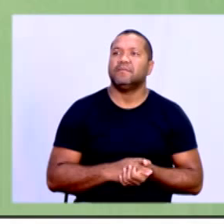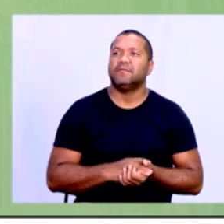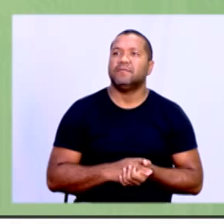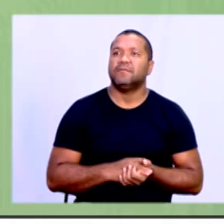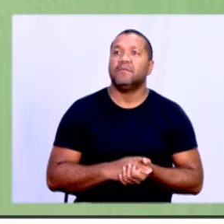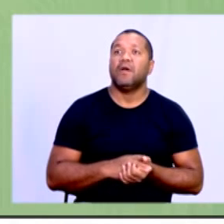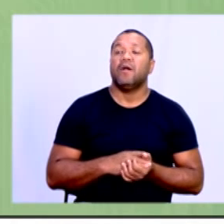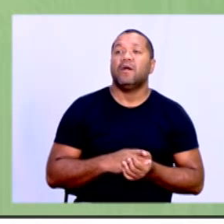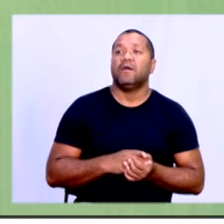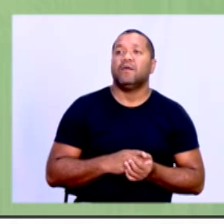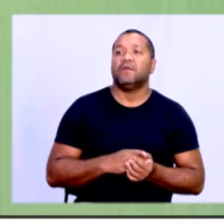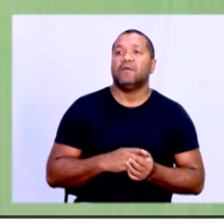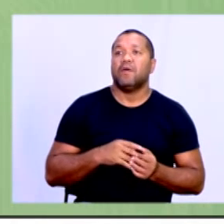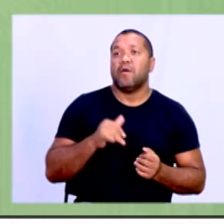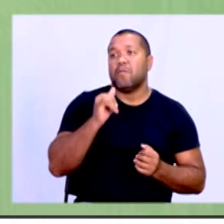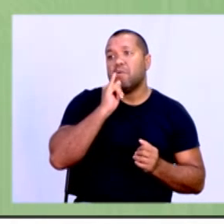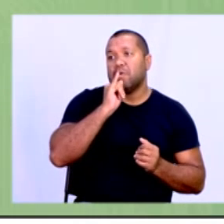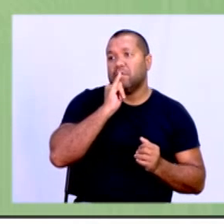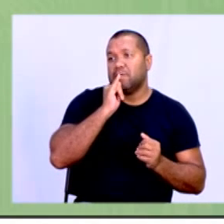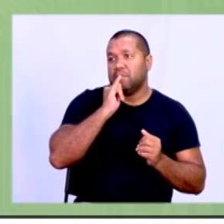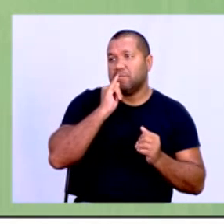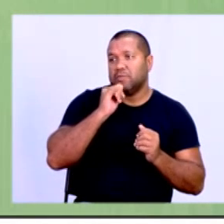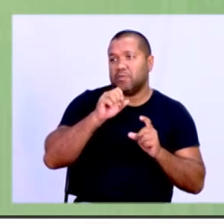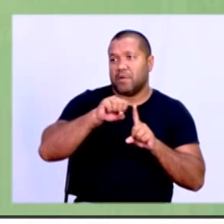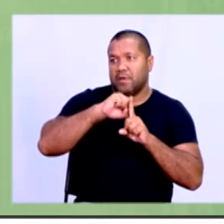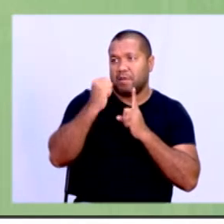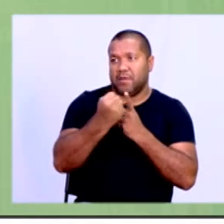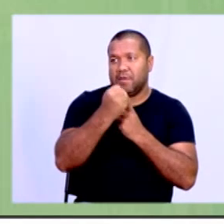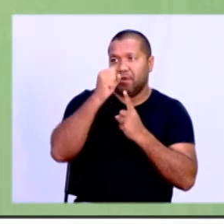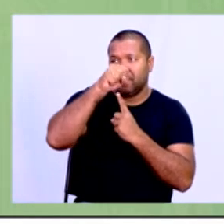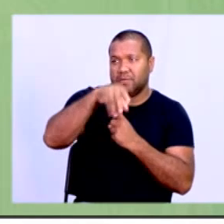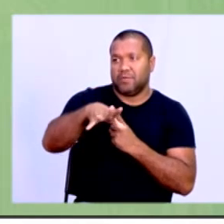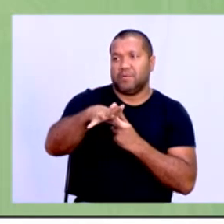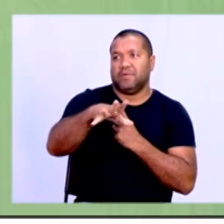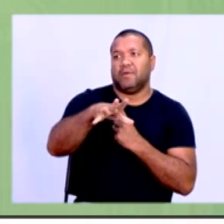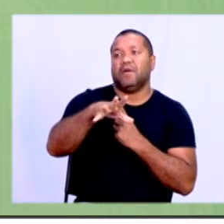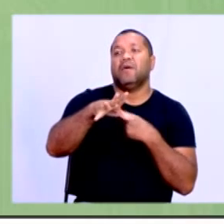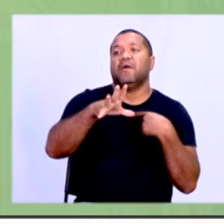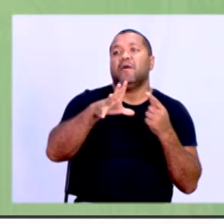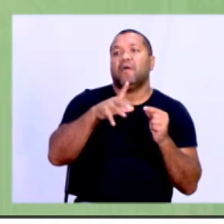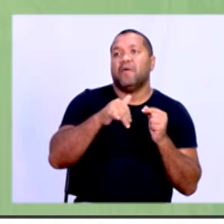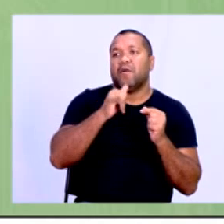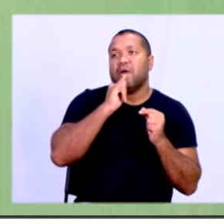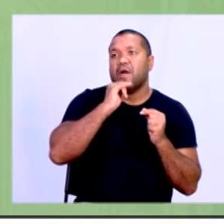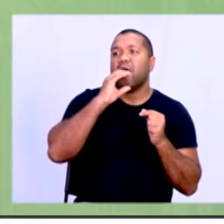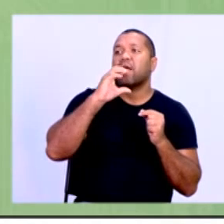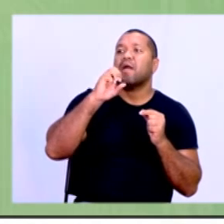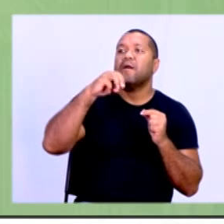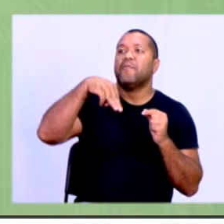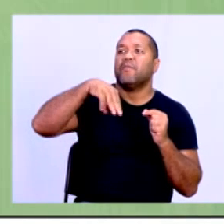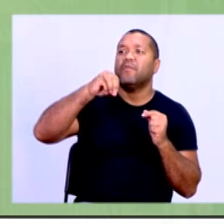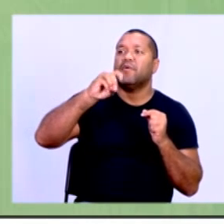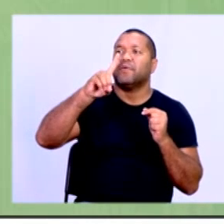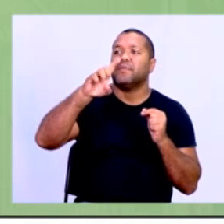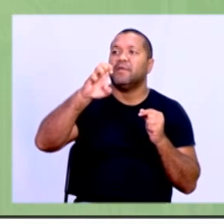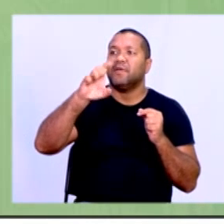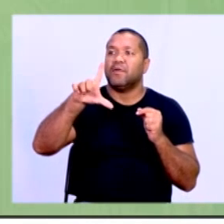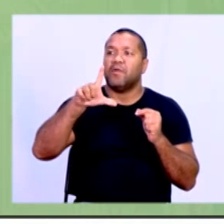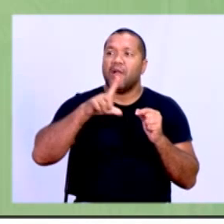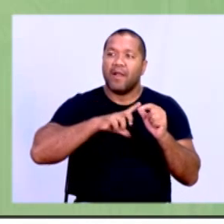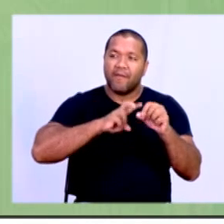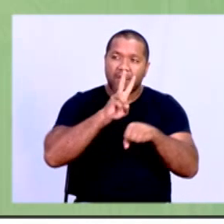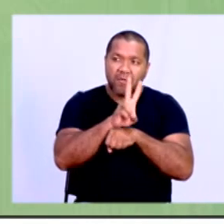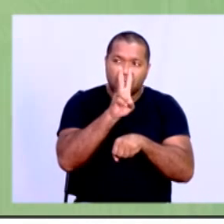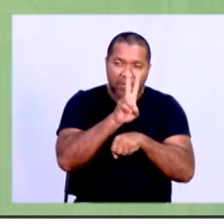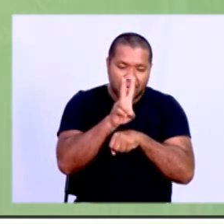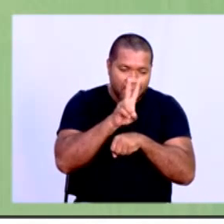No caso de uma rede social, é um dos exemplos que eu coloquei aqui, a camada modelo cuida da tarefa